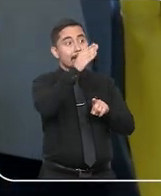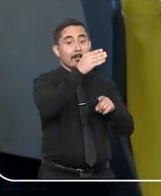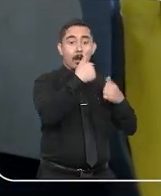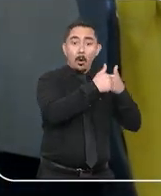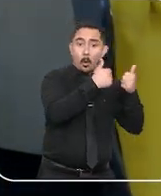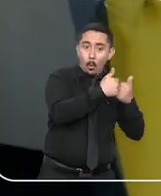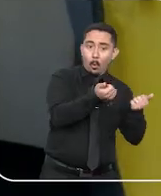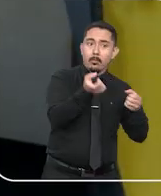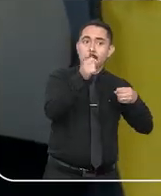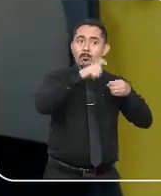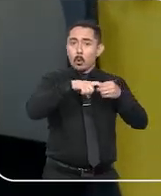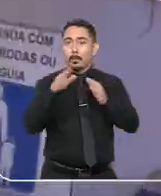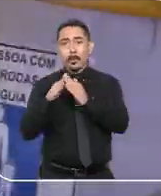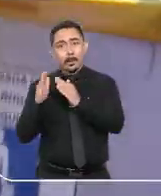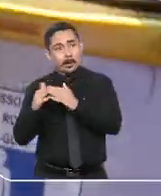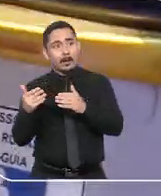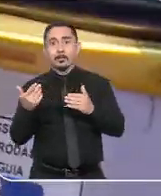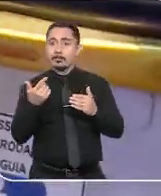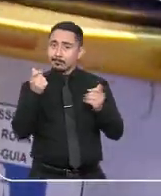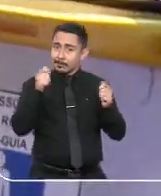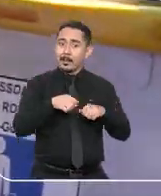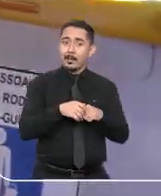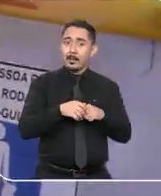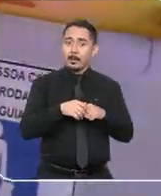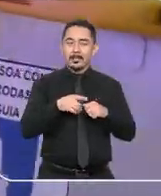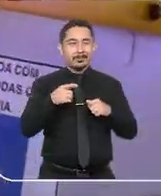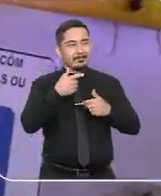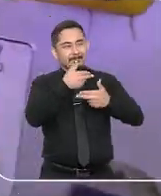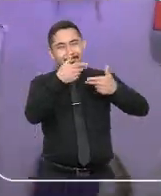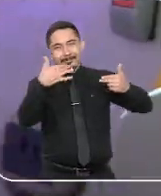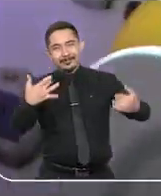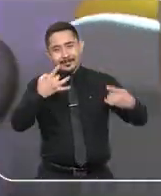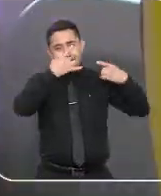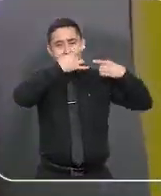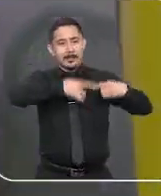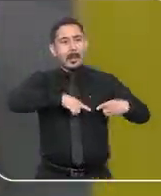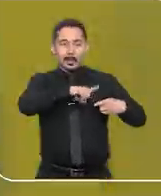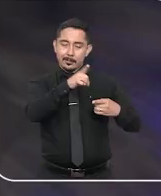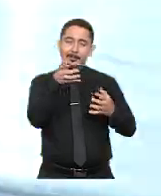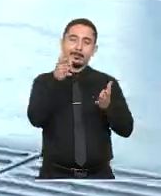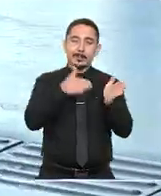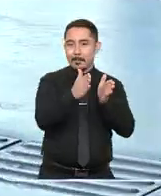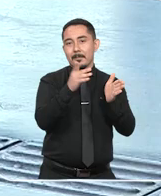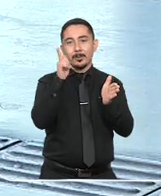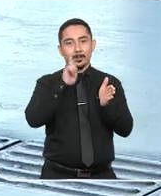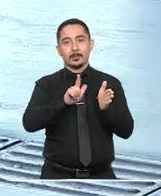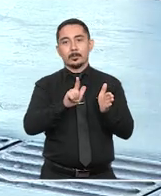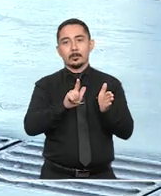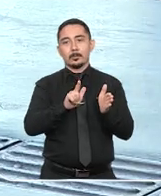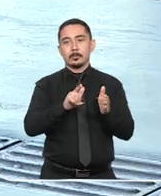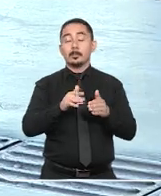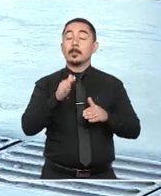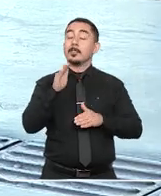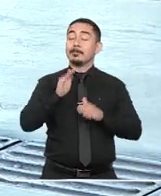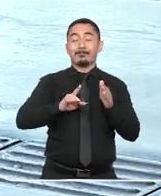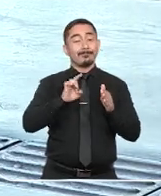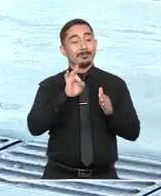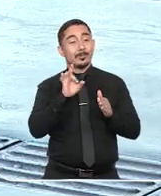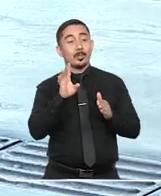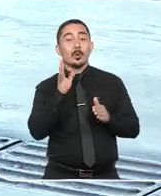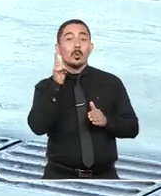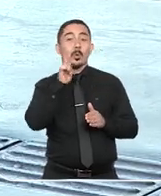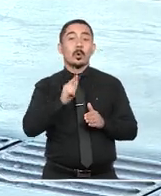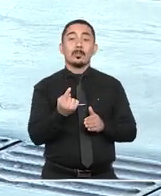ônibus, mesmo com todos os desafios para garantir a acessibilidade. A gente só pode usar um cadeirante